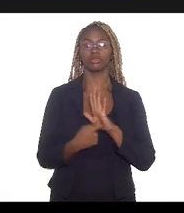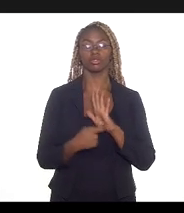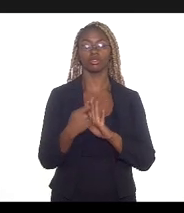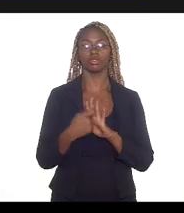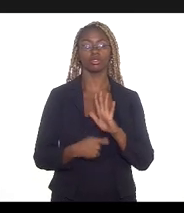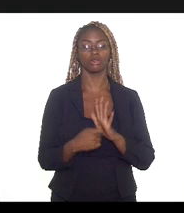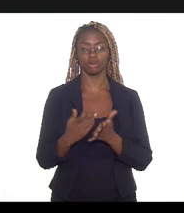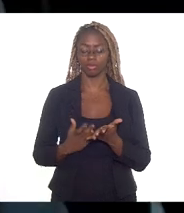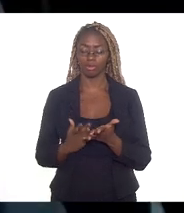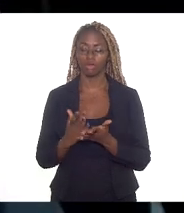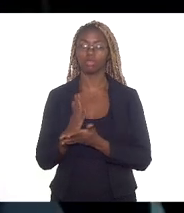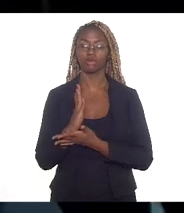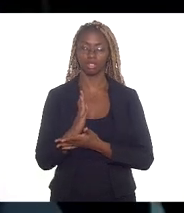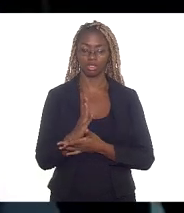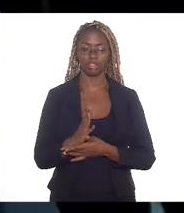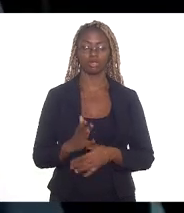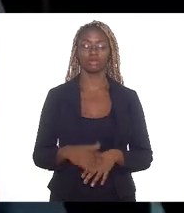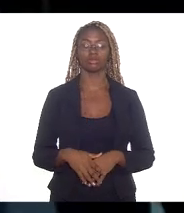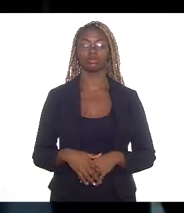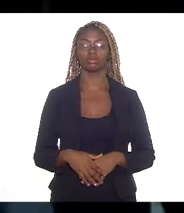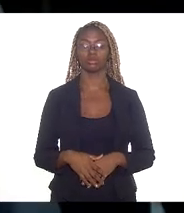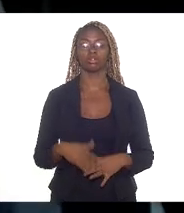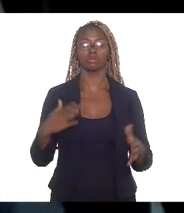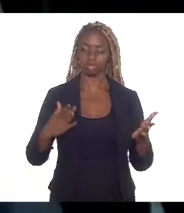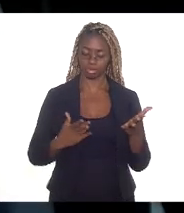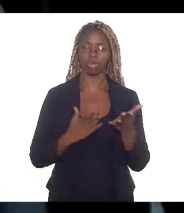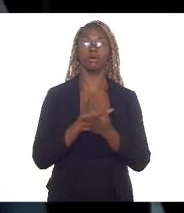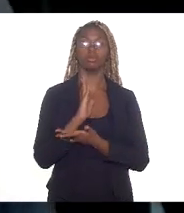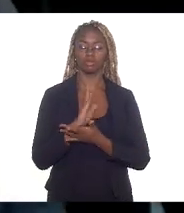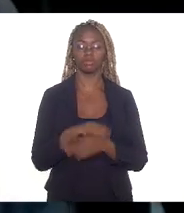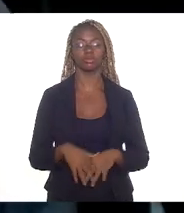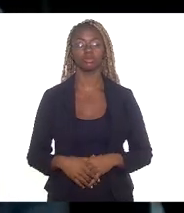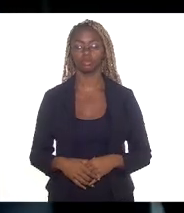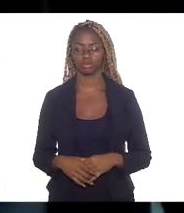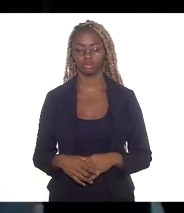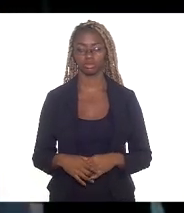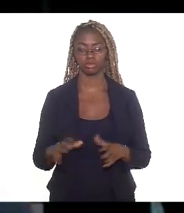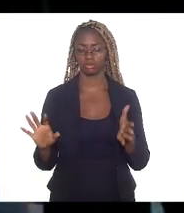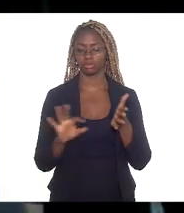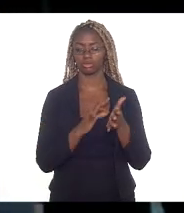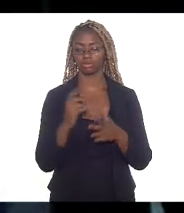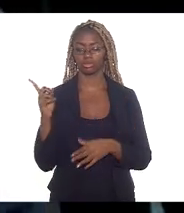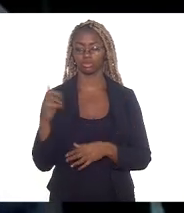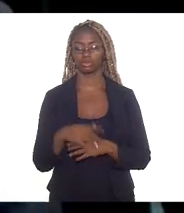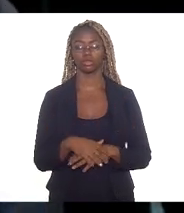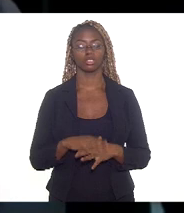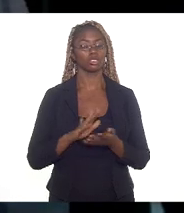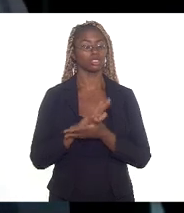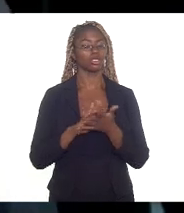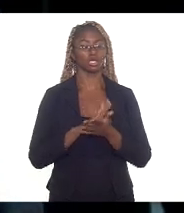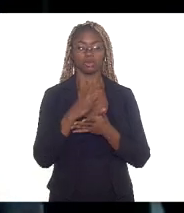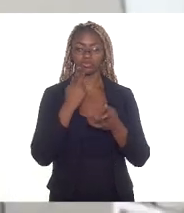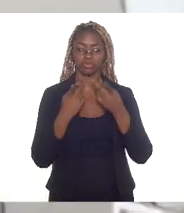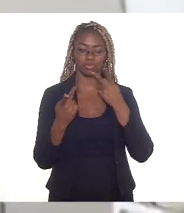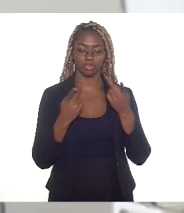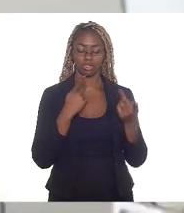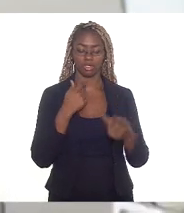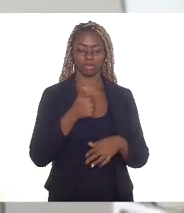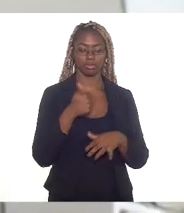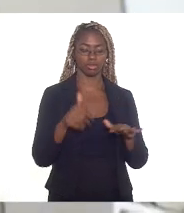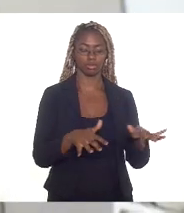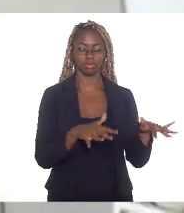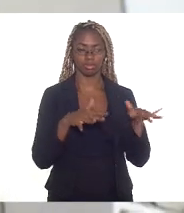presidência defere. Senhores que aprovam, Maria, como estão, aprovado, vai autógrafo. Nada mais a tratar na primeira sessão do